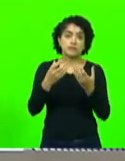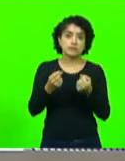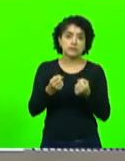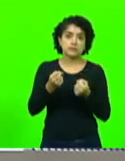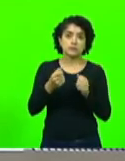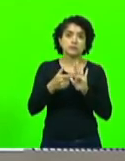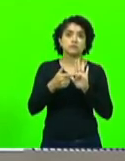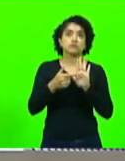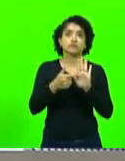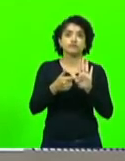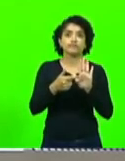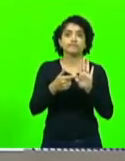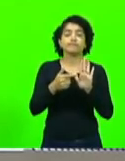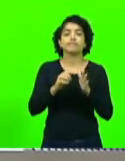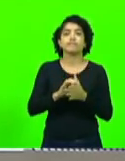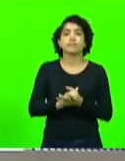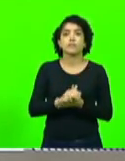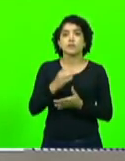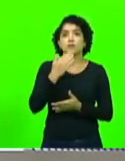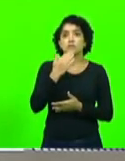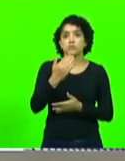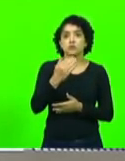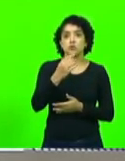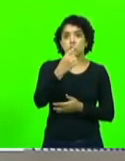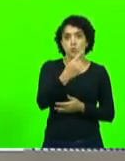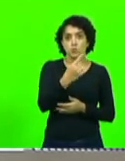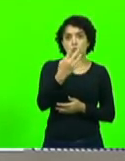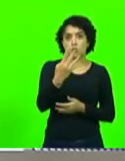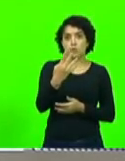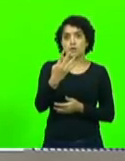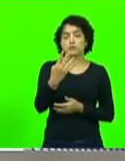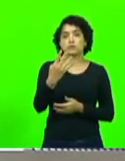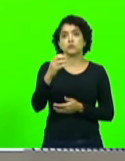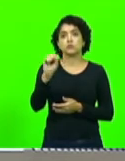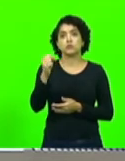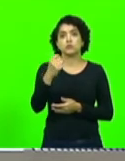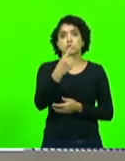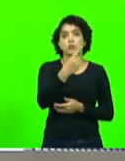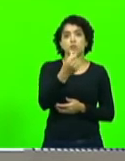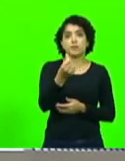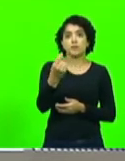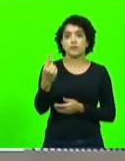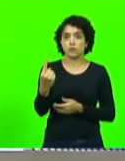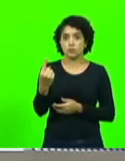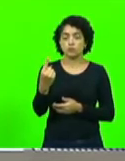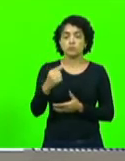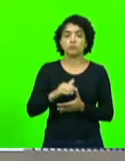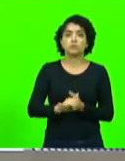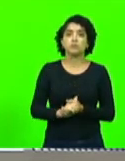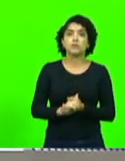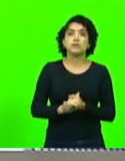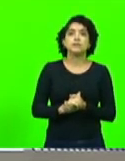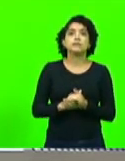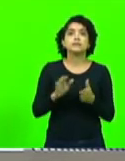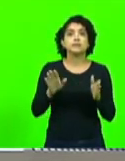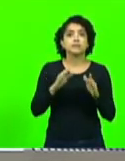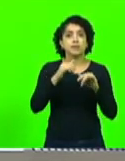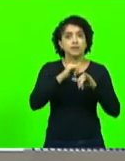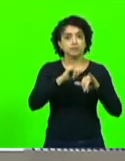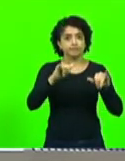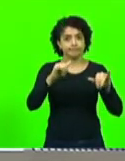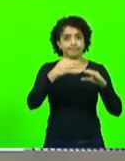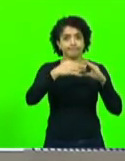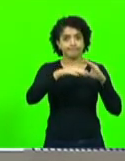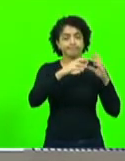seguintes requerimentos. Requerimento 148 a 161. Esta presidência comunica que encaminhará